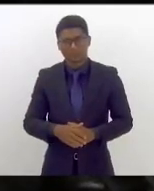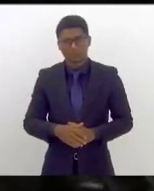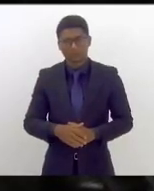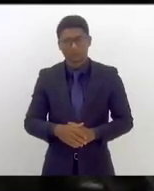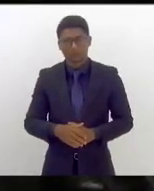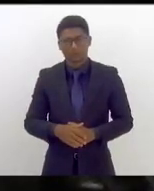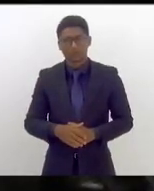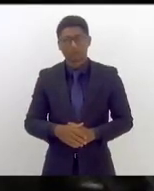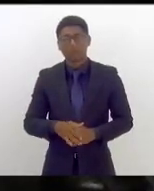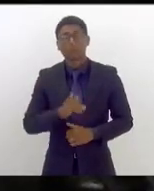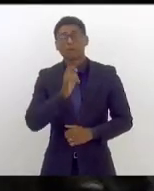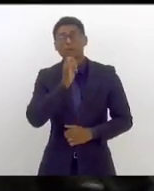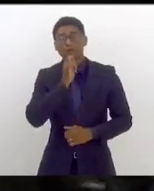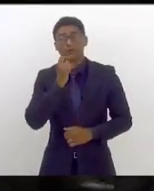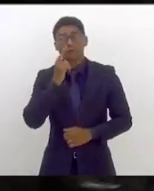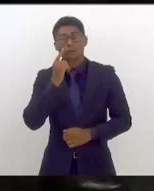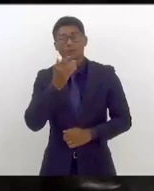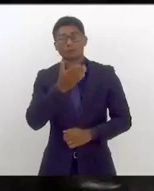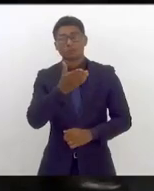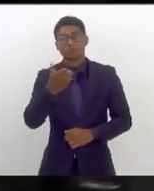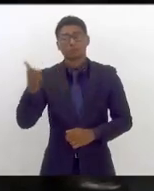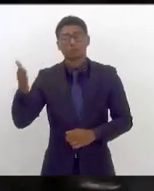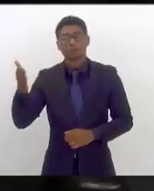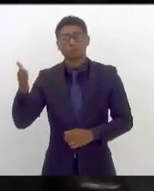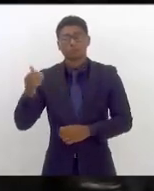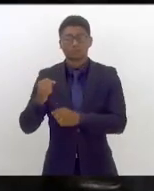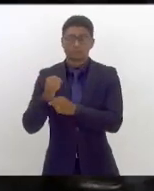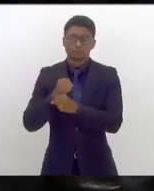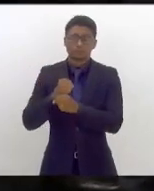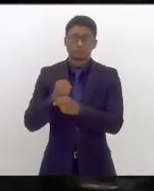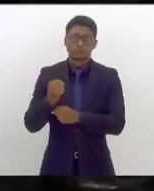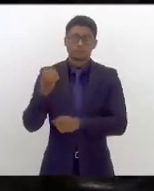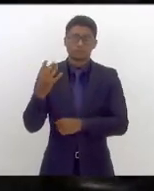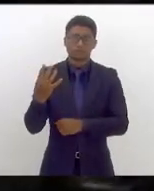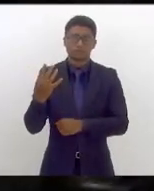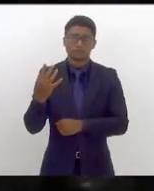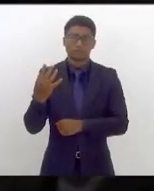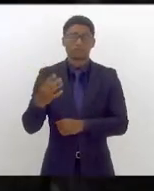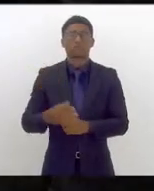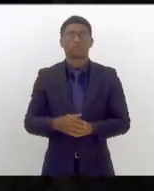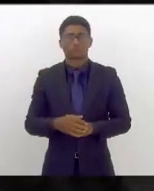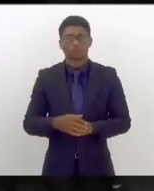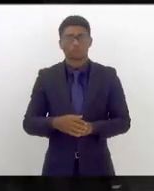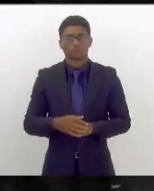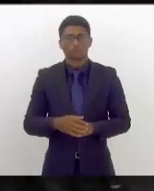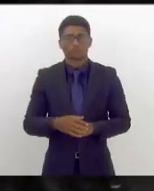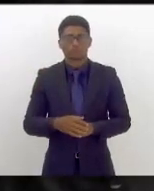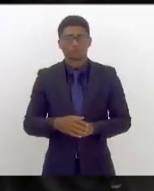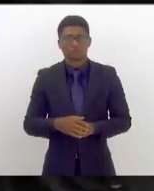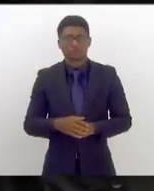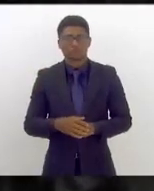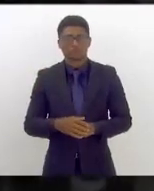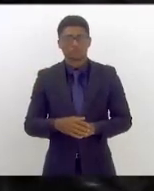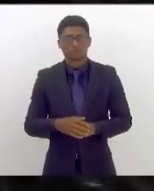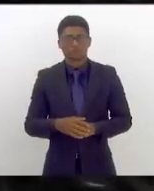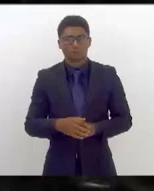exemplificativa aqui tudo que vimos ao longo dos quatro anos né aí intransigência é